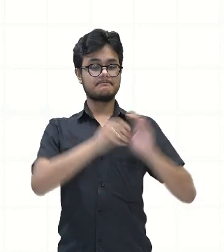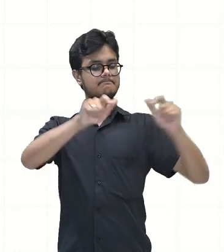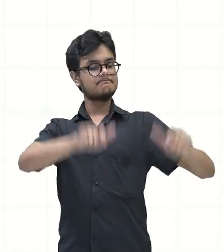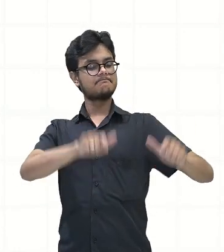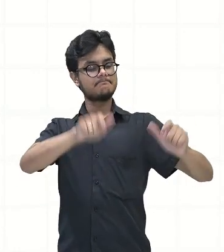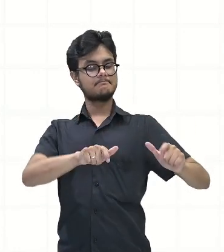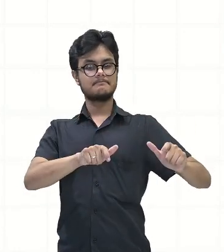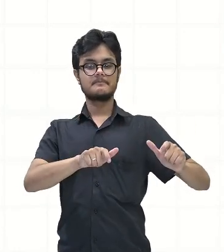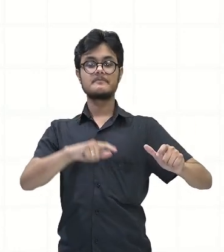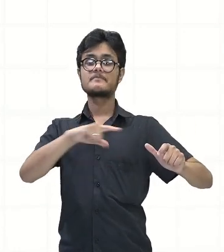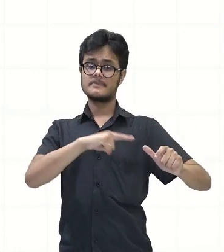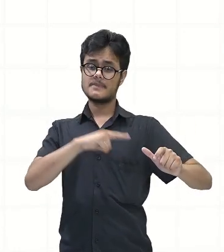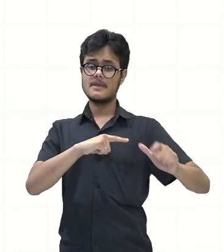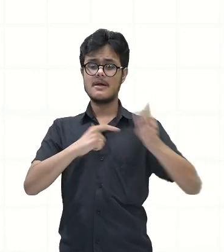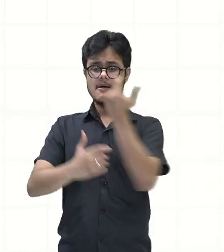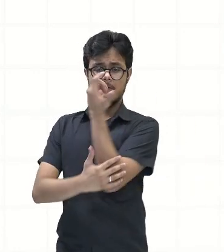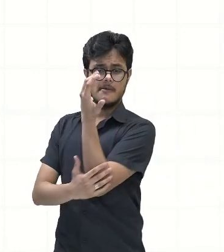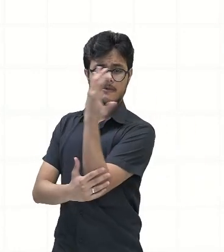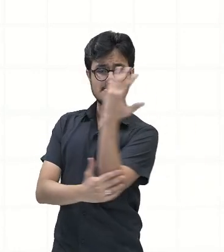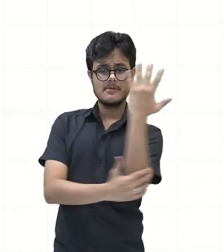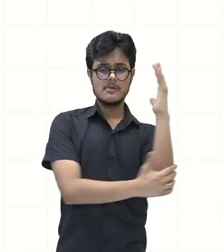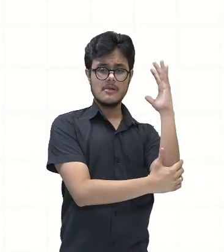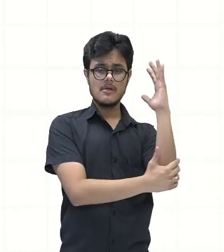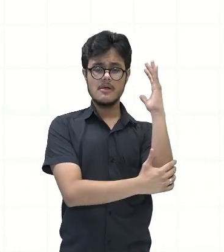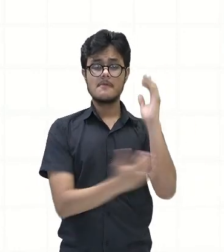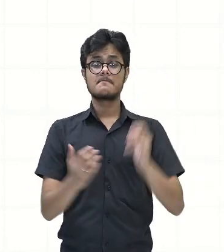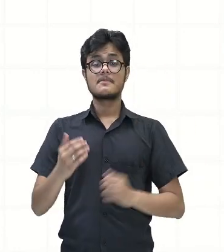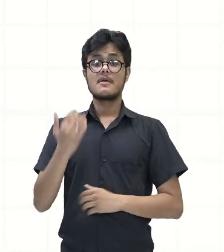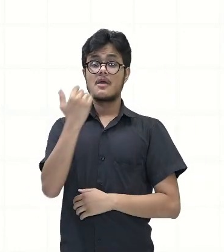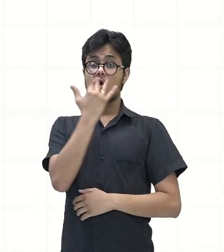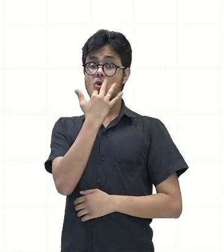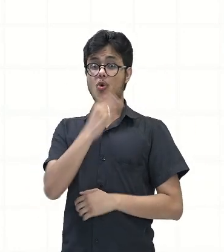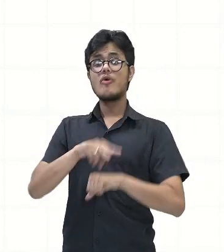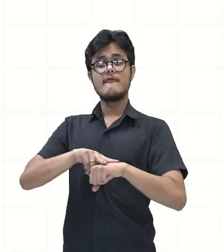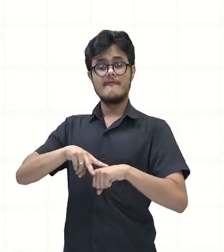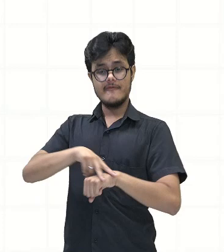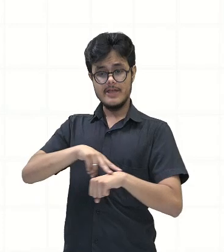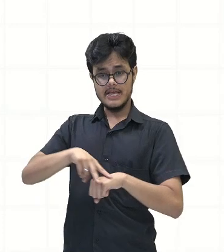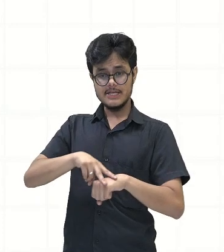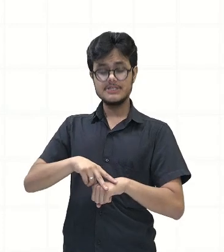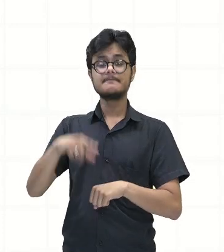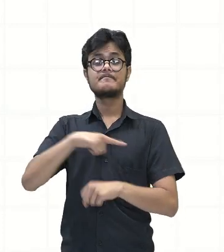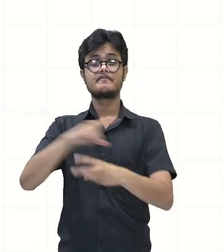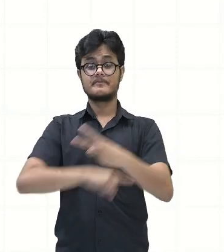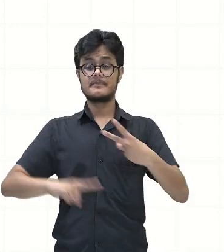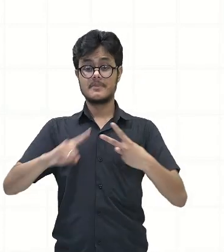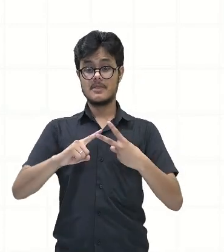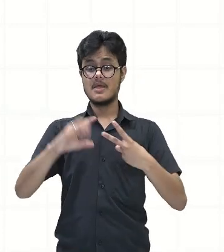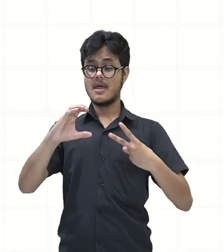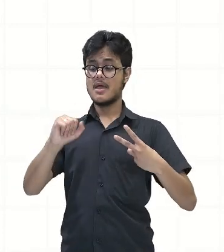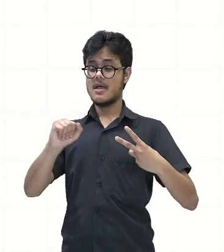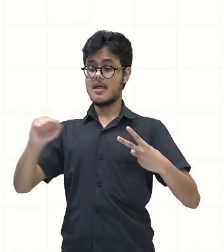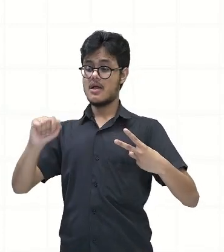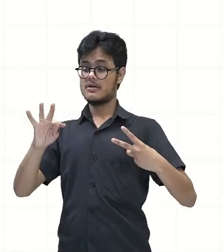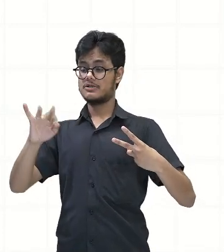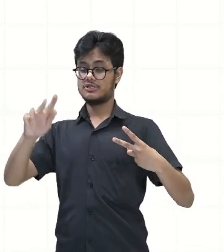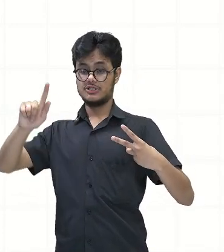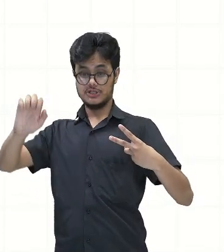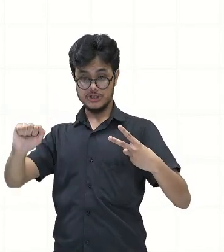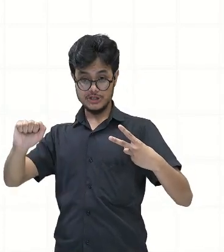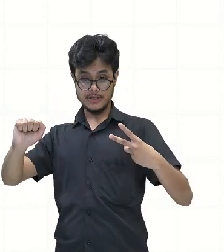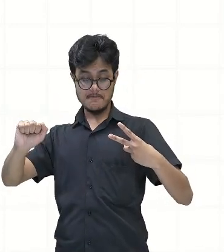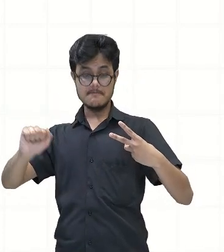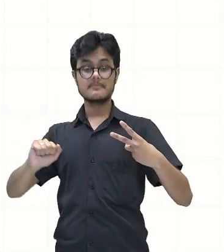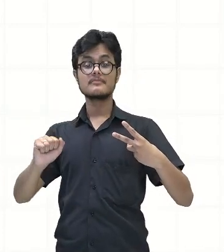compreende essa porção verde no mapa, a Caatinga, que compreende essa porção,